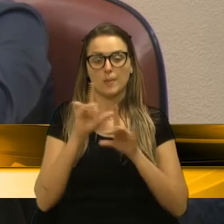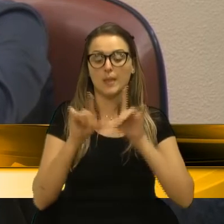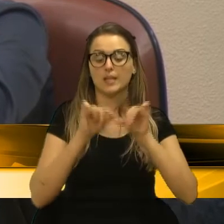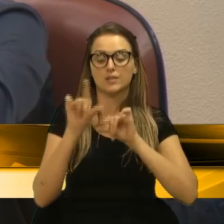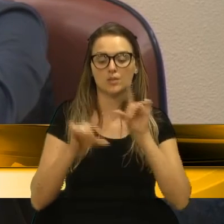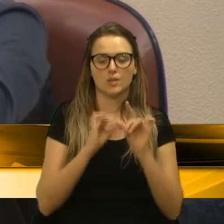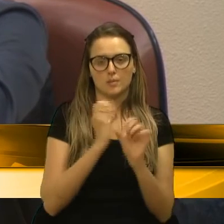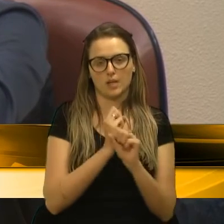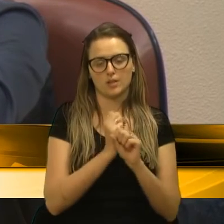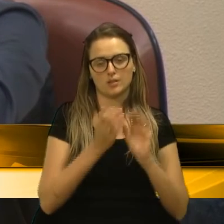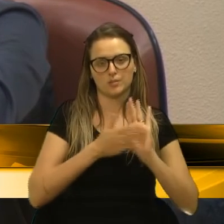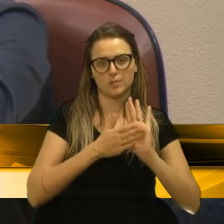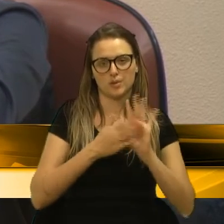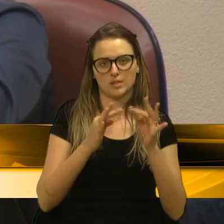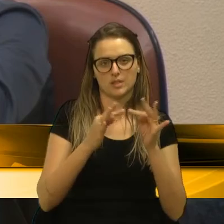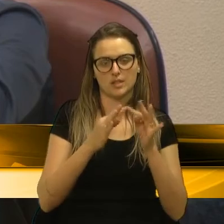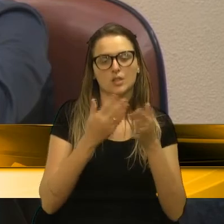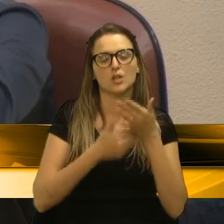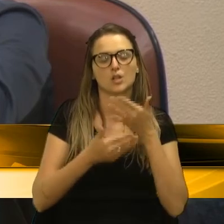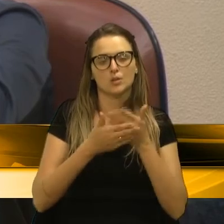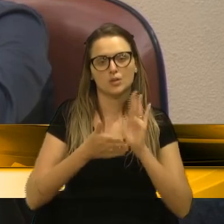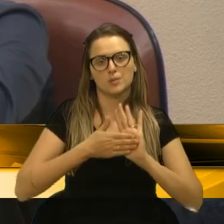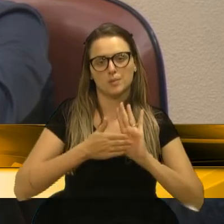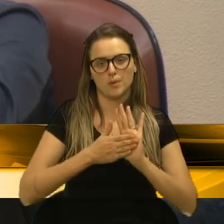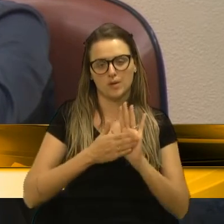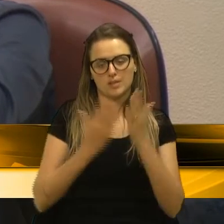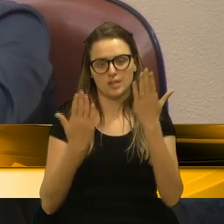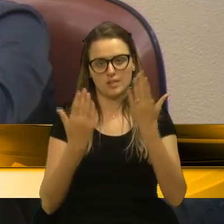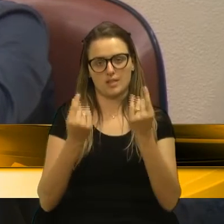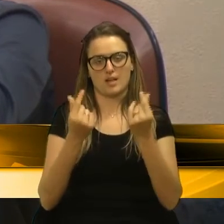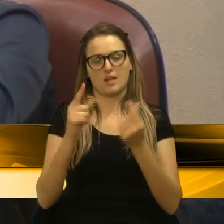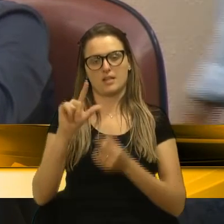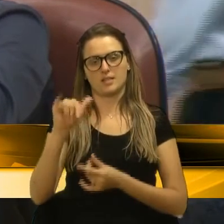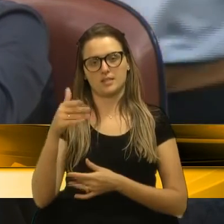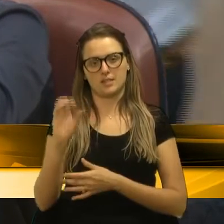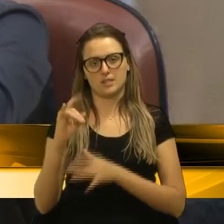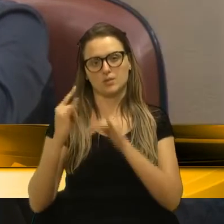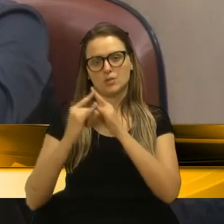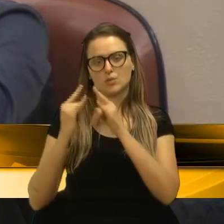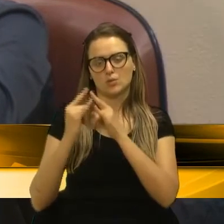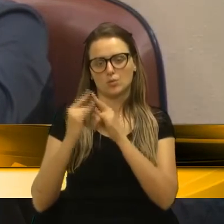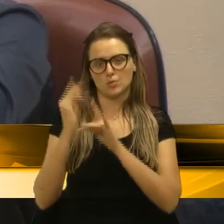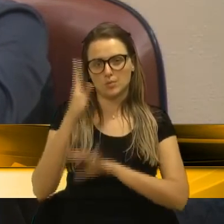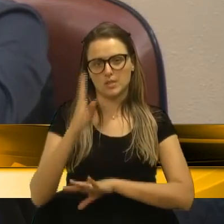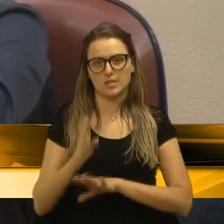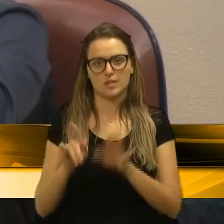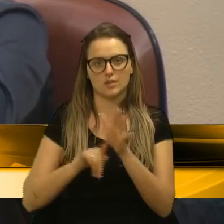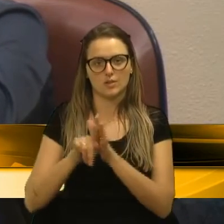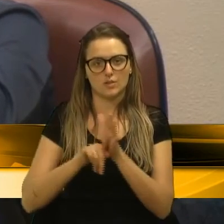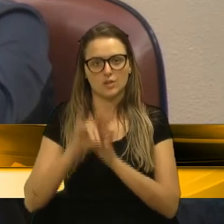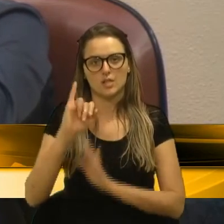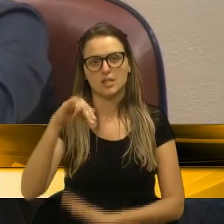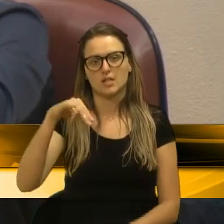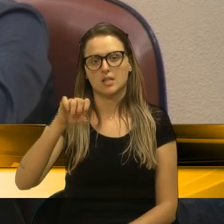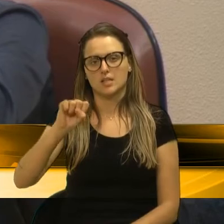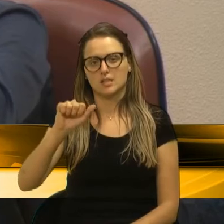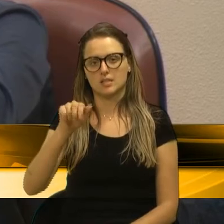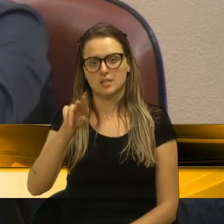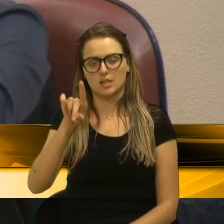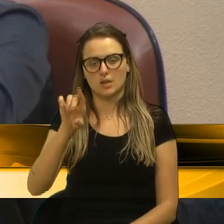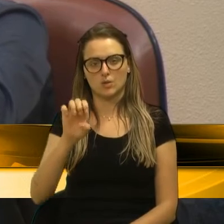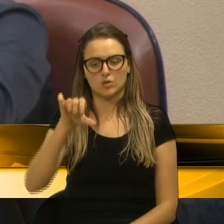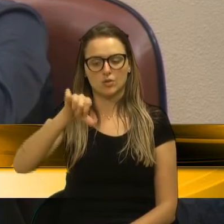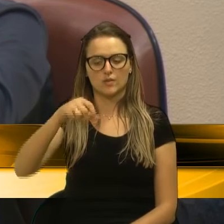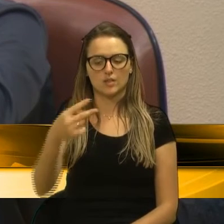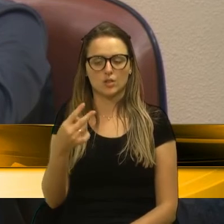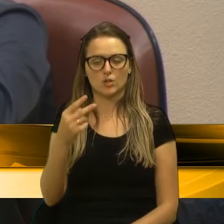pela nota da proposta técnica as propostas dos licitantes. Instituto Nacional de Pesquisa e Gestão em Saúde, 92